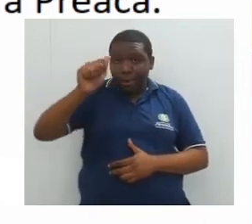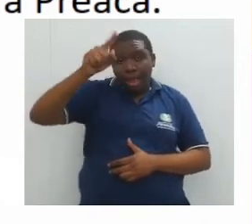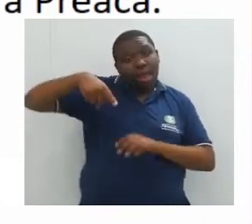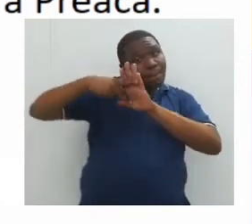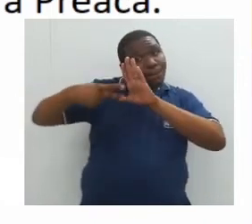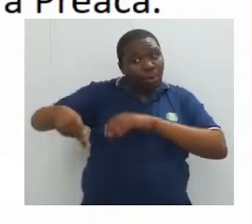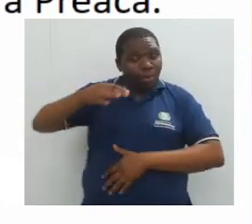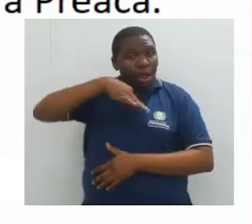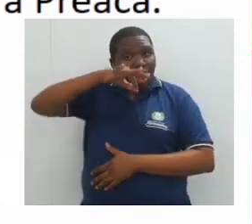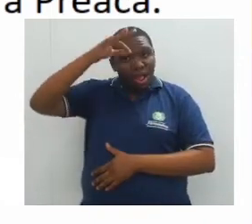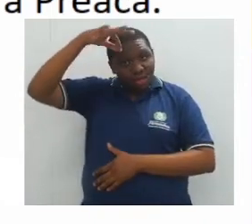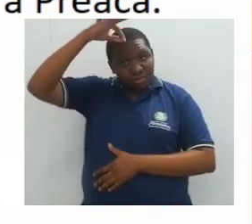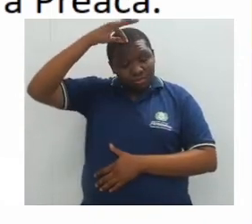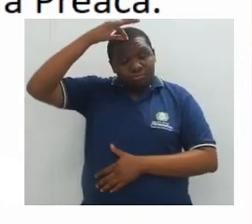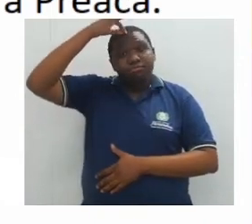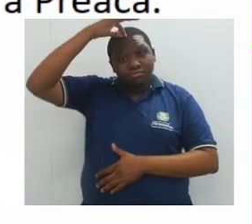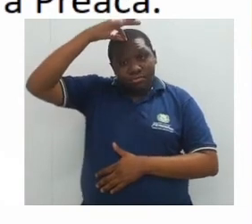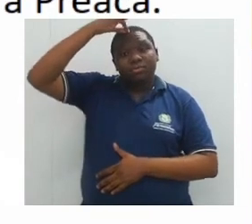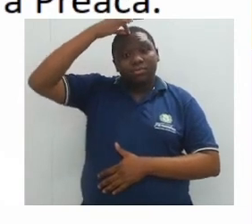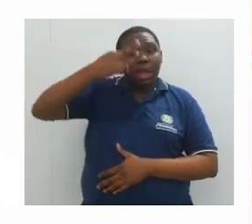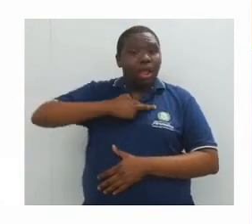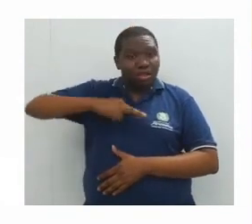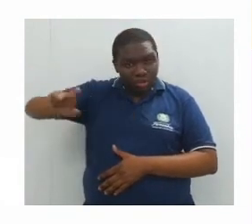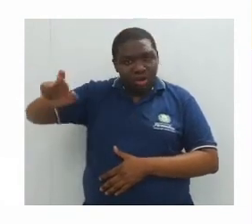que são denominadas caboclo, caboclo e cabocla.